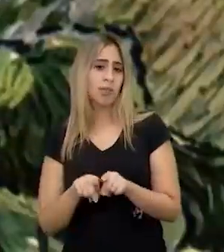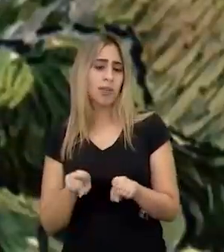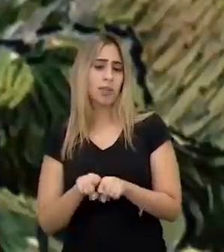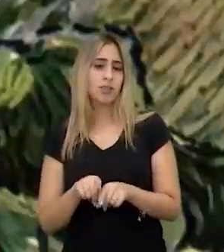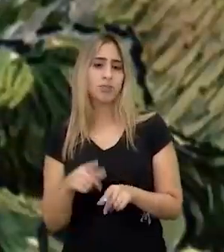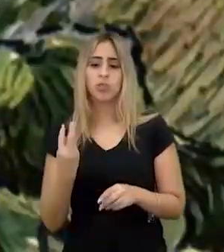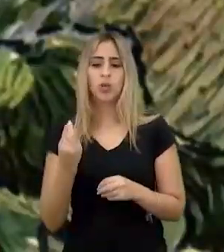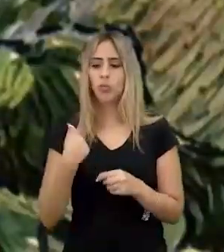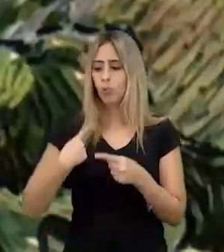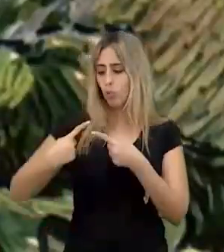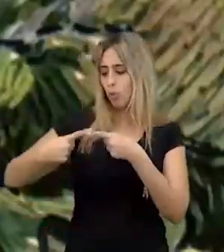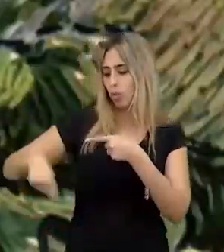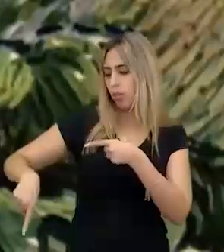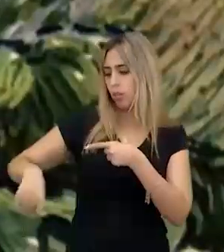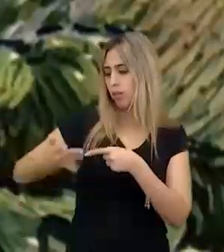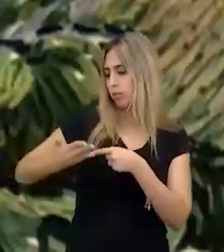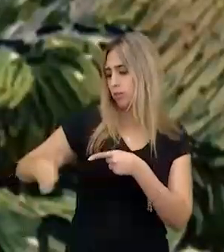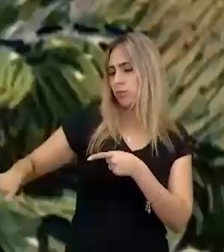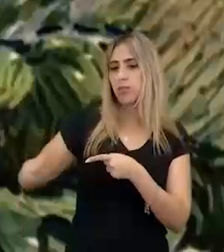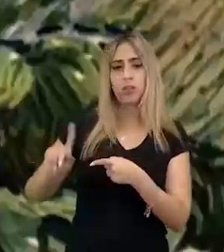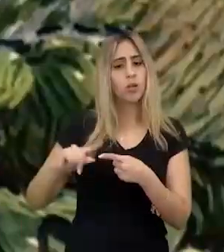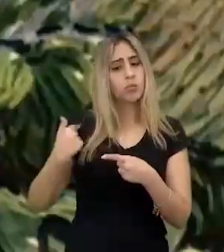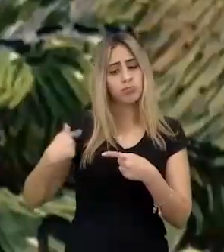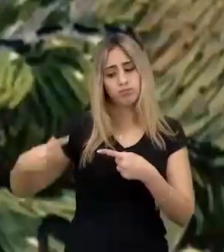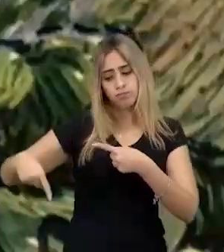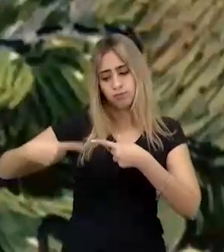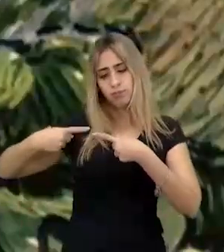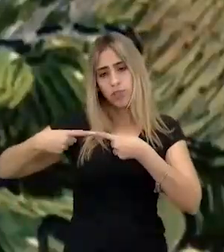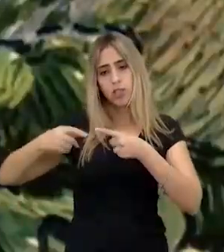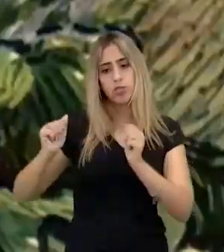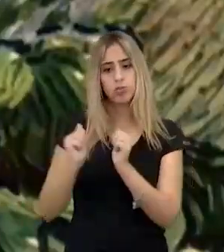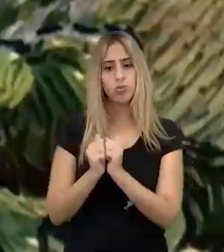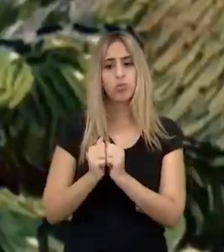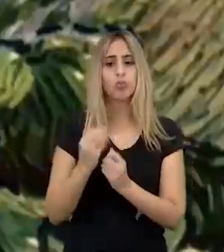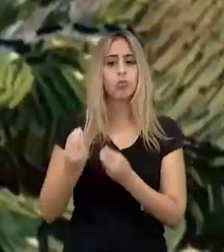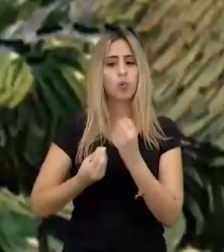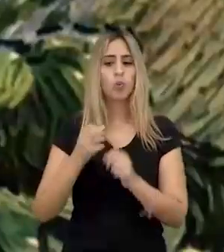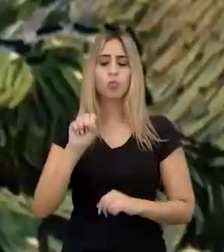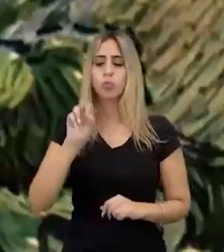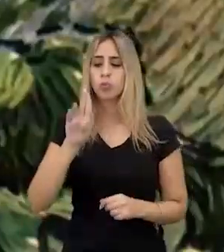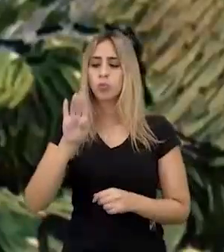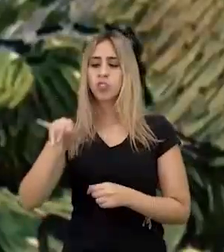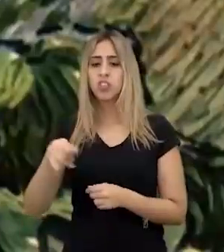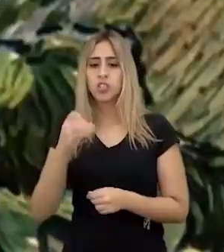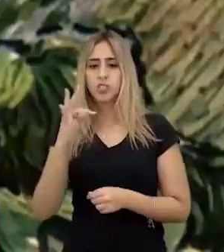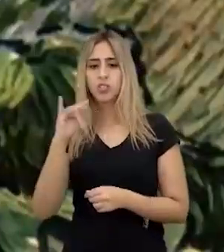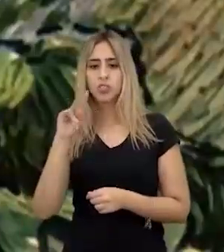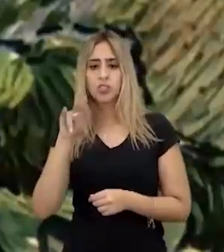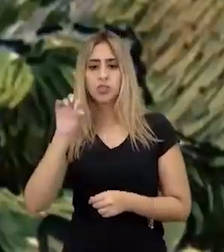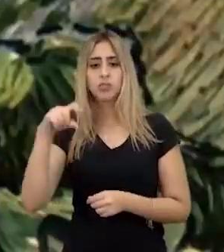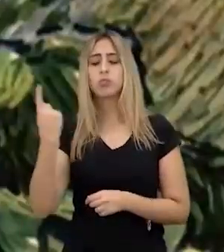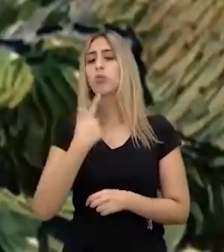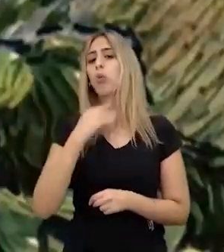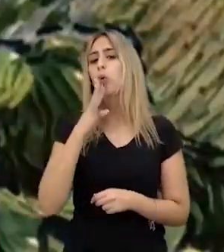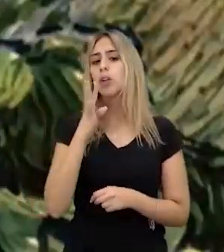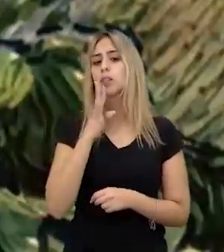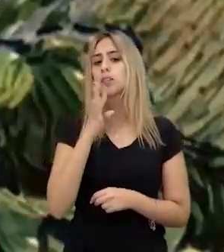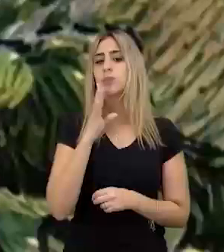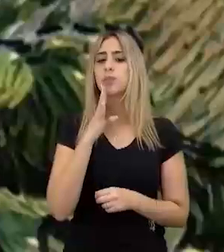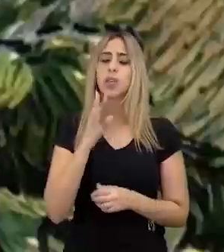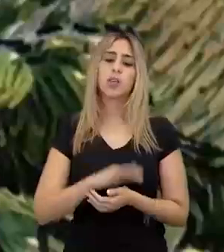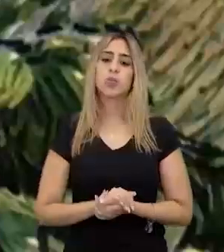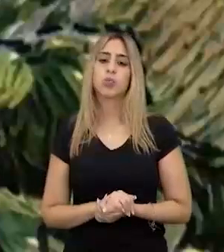outra, tá? Então, a gente tem automaticamente as nossas impressões subjetivas dentro do quê? Do conhecimento